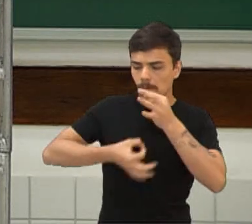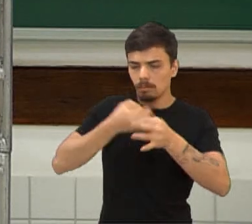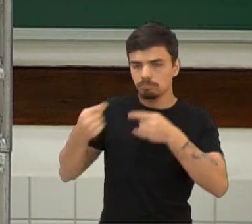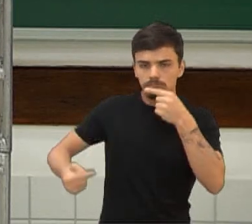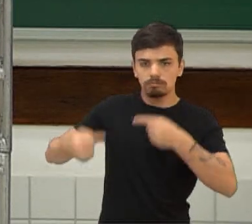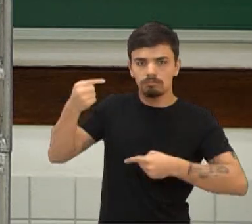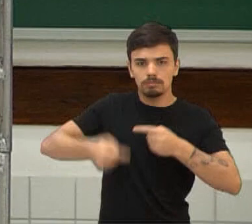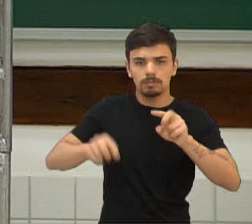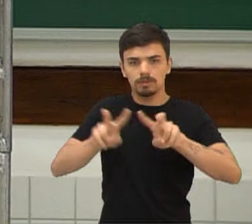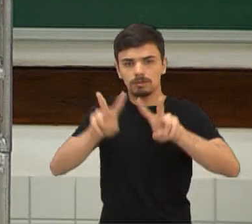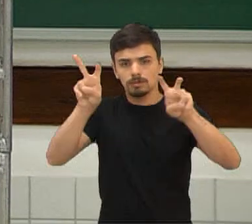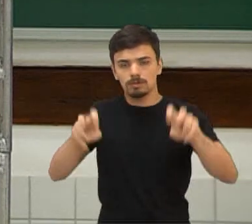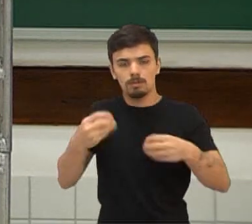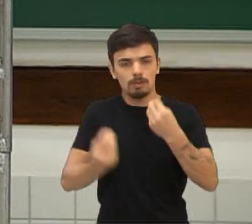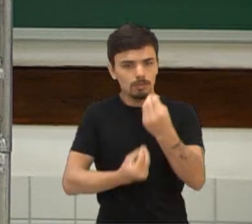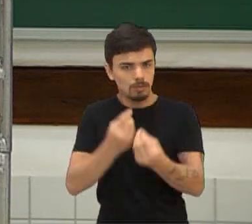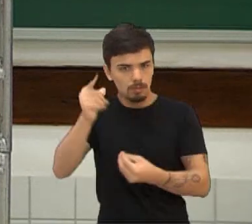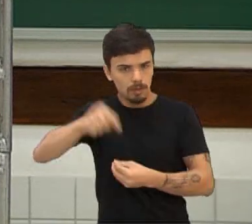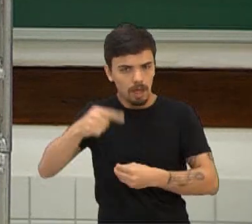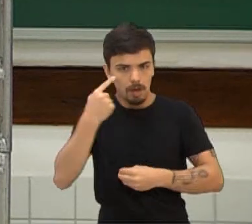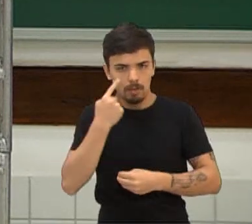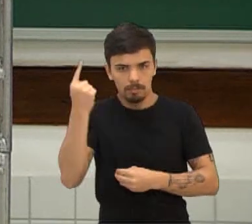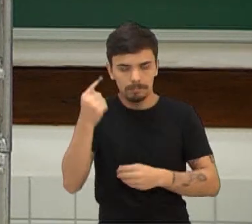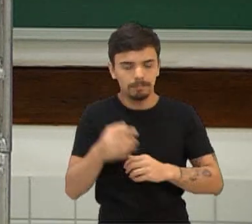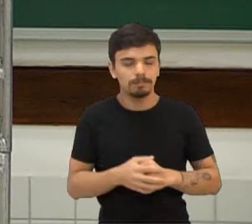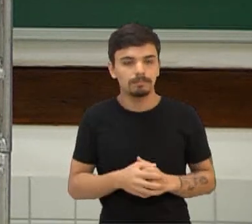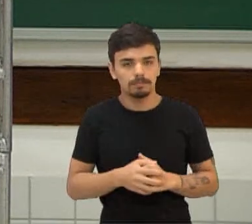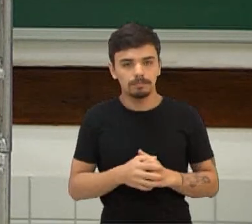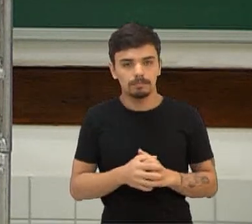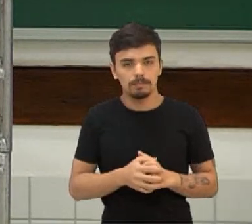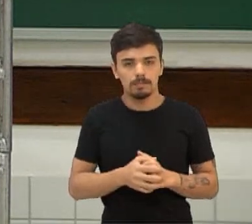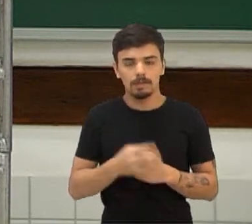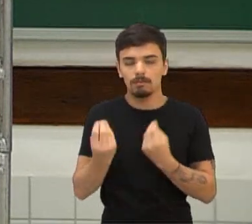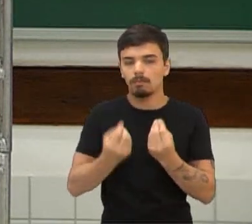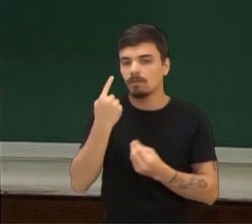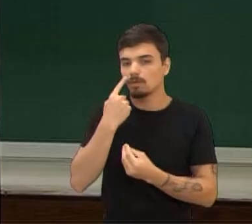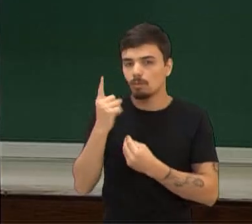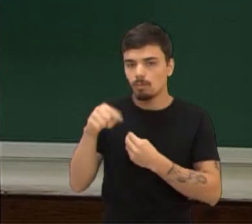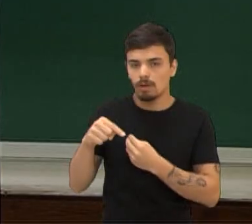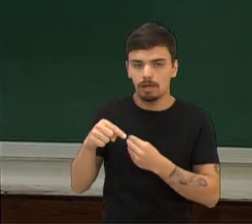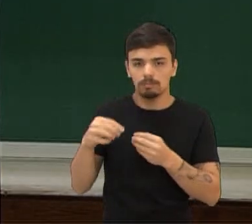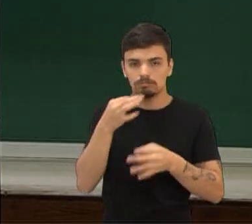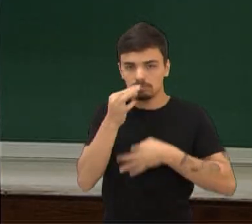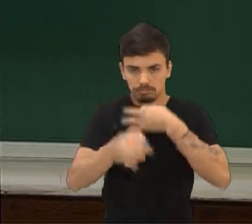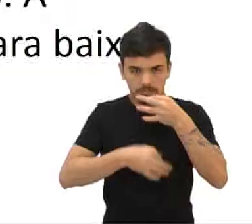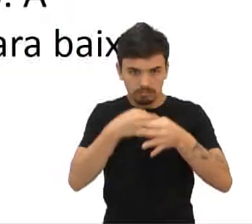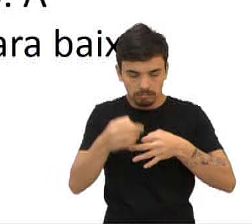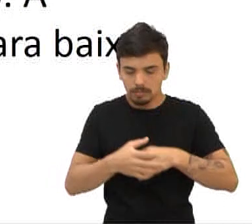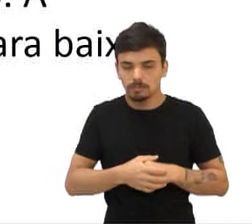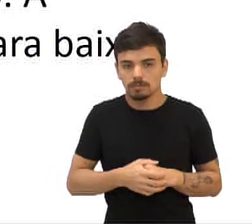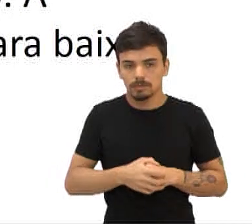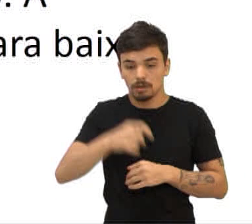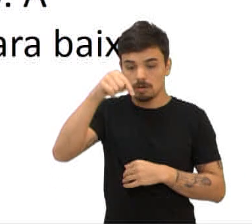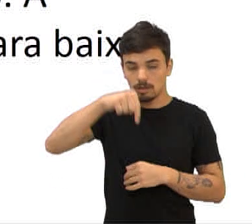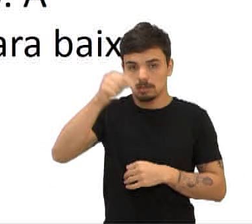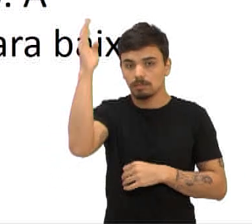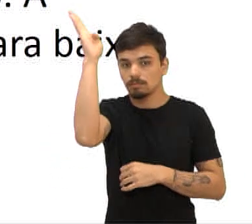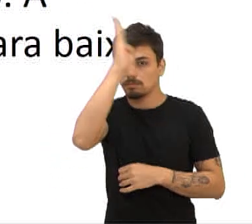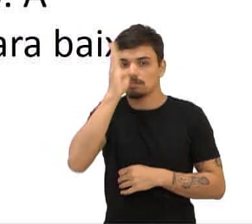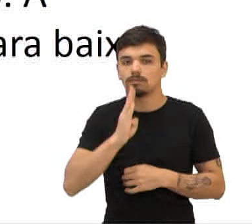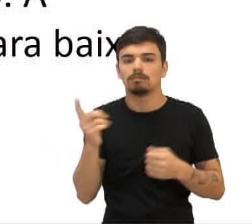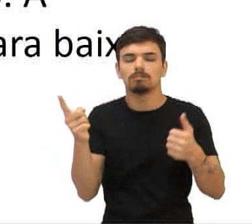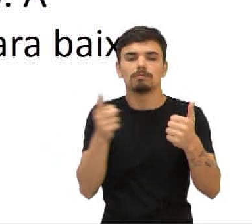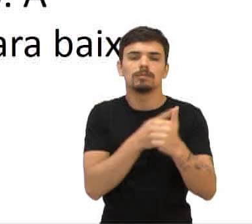tipologia do T.H. Marshall. Vamos ver como é que o professor José Murilo de Carvalho estabelece essa crítica. Aqui, Brasil,